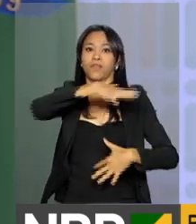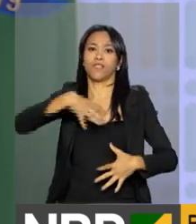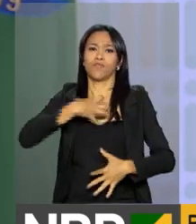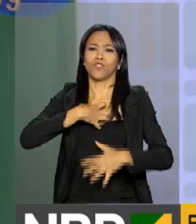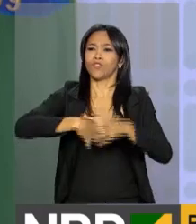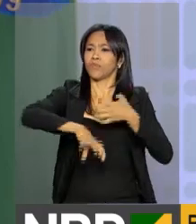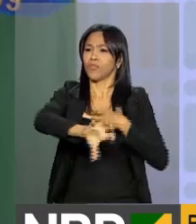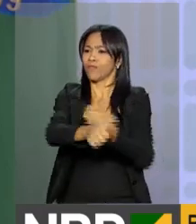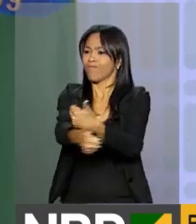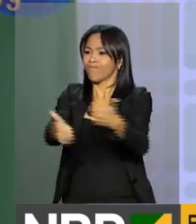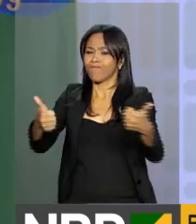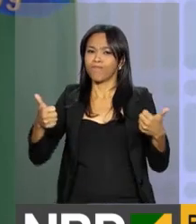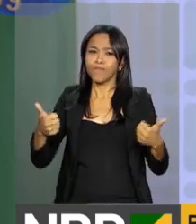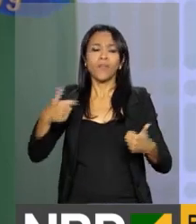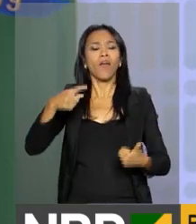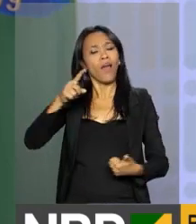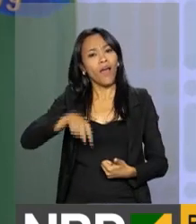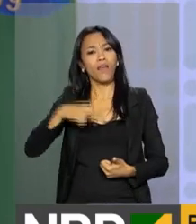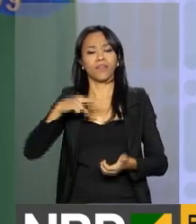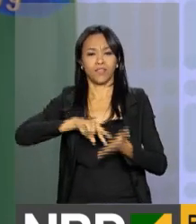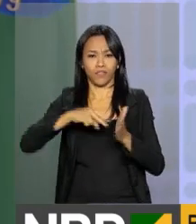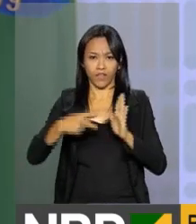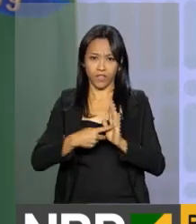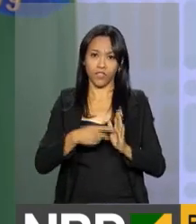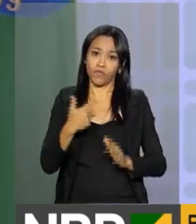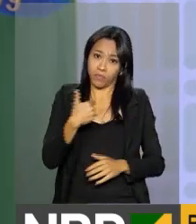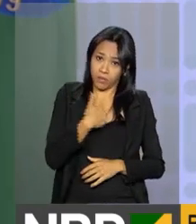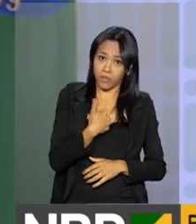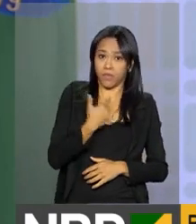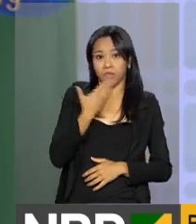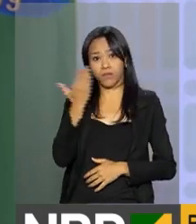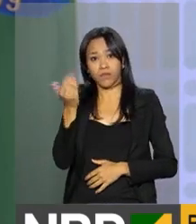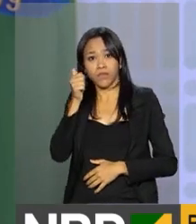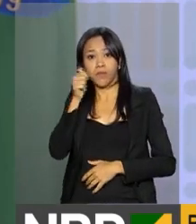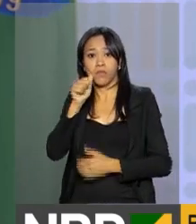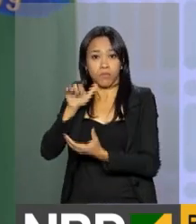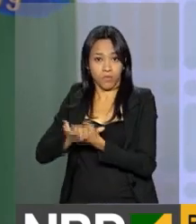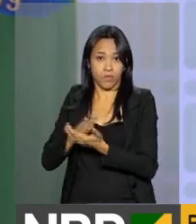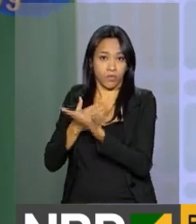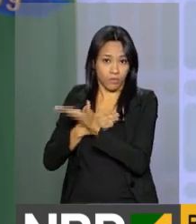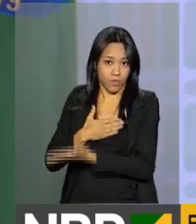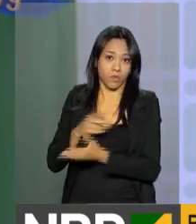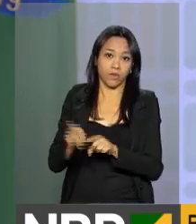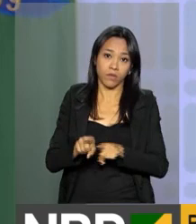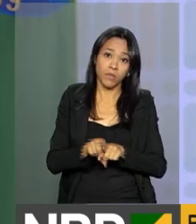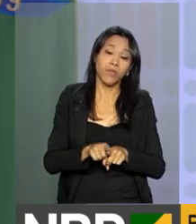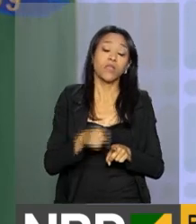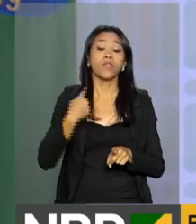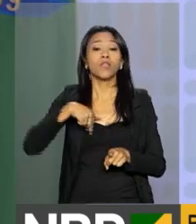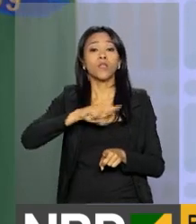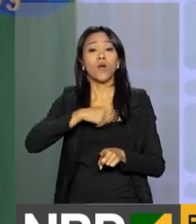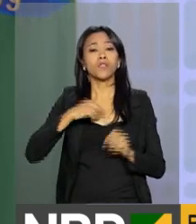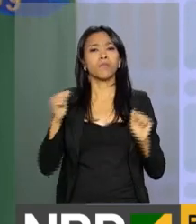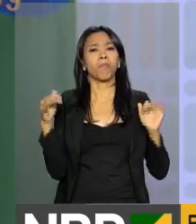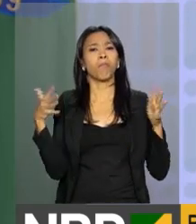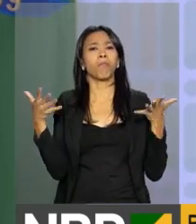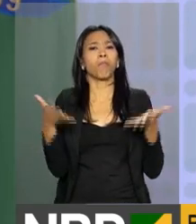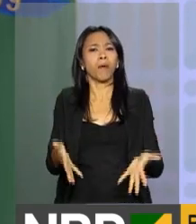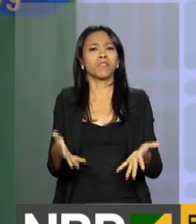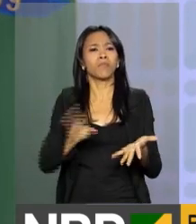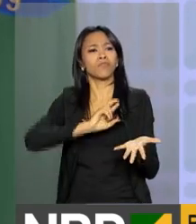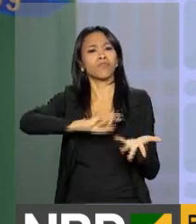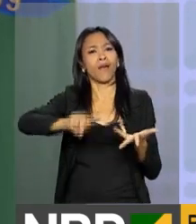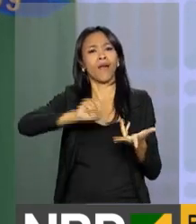que é muito significativo para mim, naturalmente para a Marcela e para todos, porque nós participamos de muitas solenidades aqui, mas